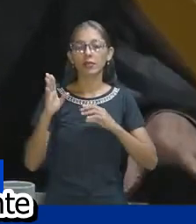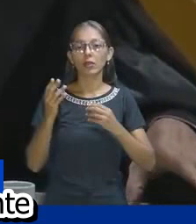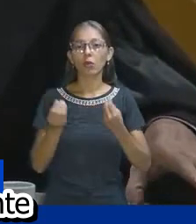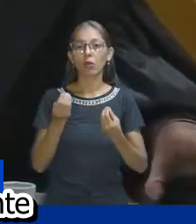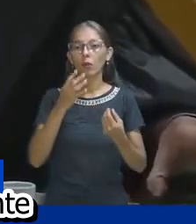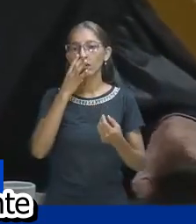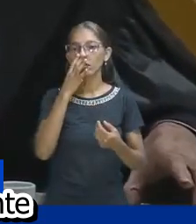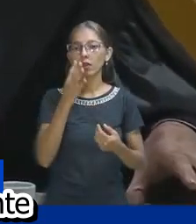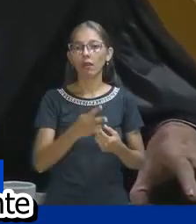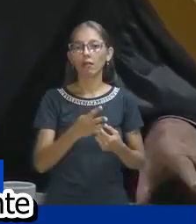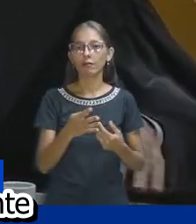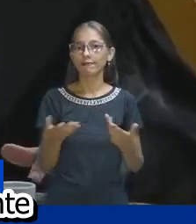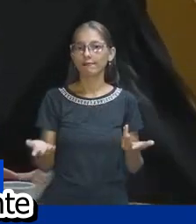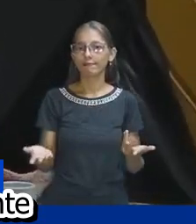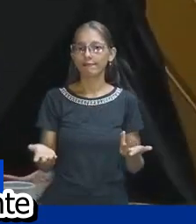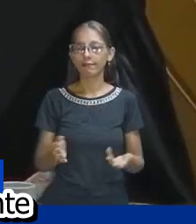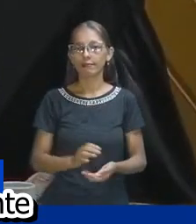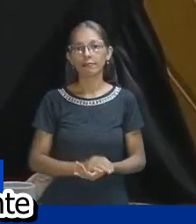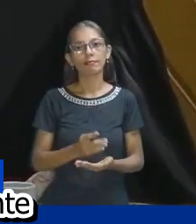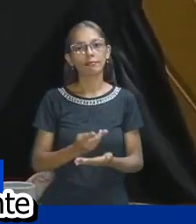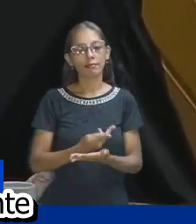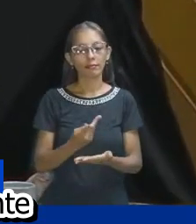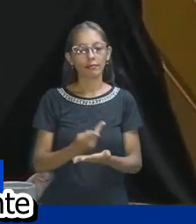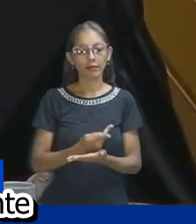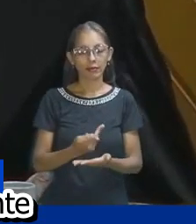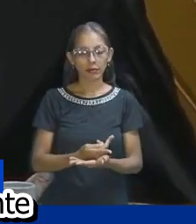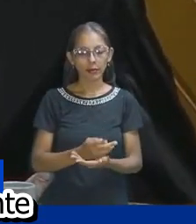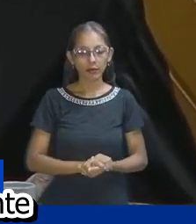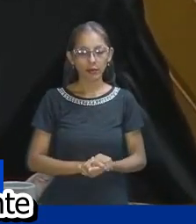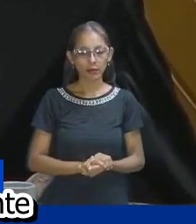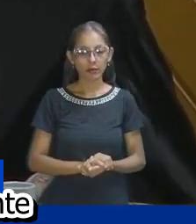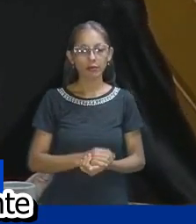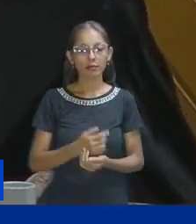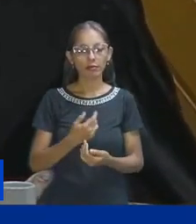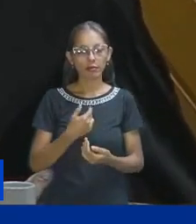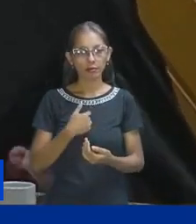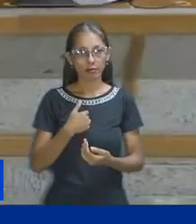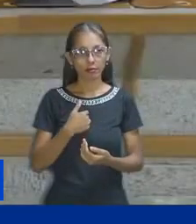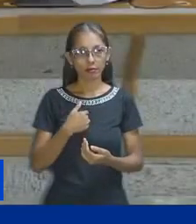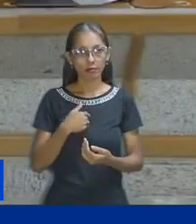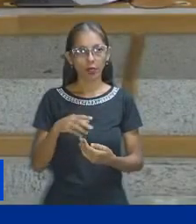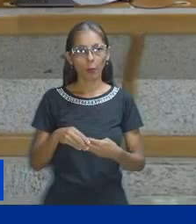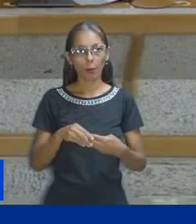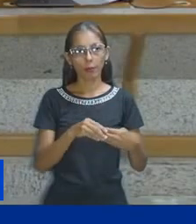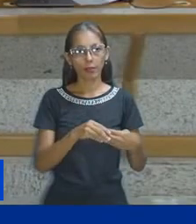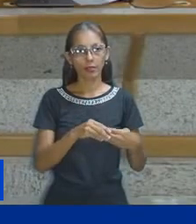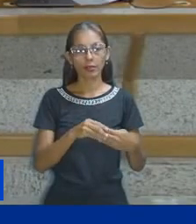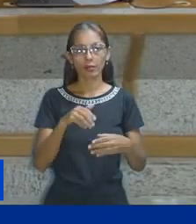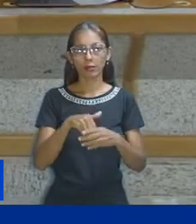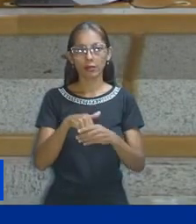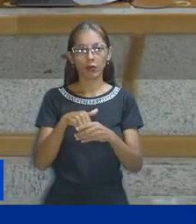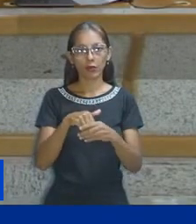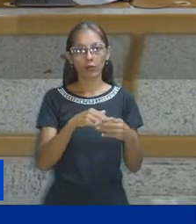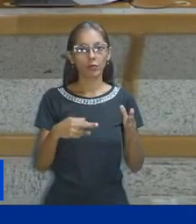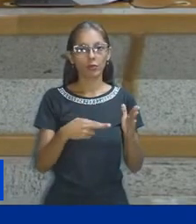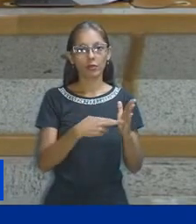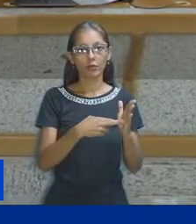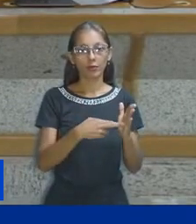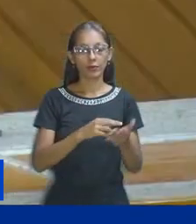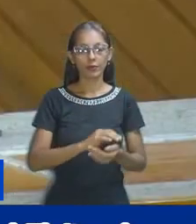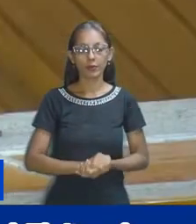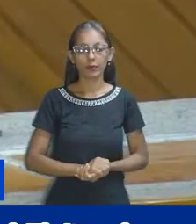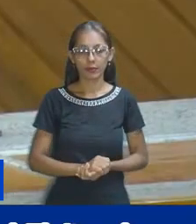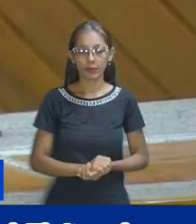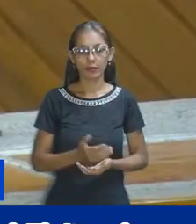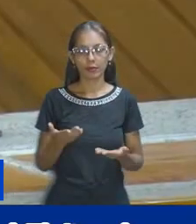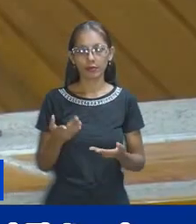Então, com essas considerações, senhor presidente, eu acompanho integralmente o voto do relator. Perfeito. Com o voto, a juiz Paulo Madeira. Foco na